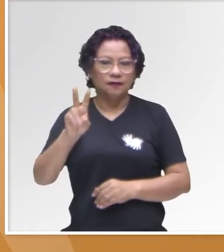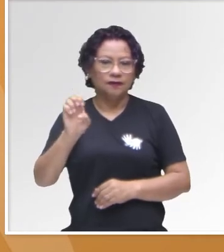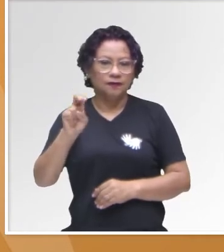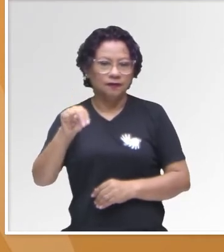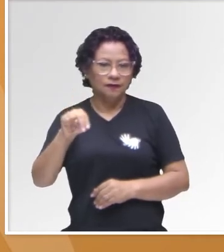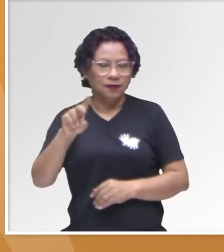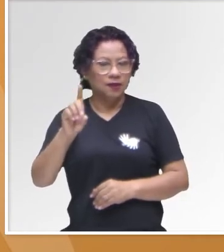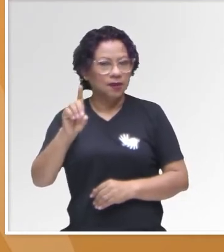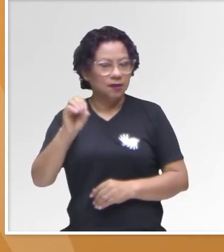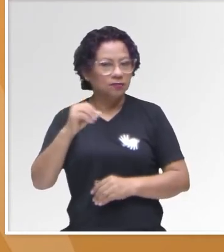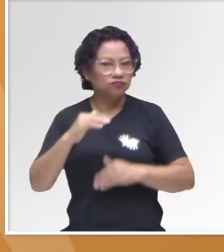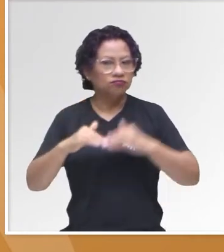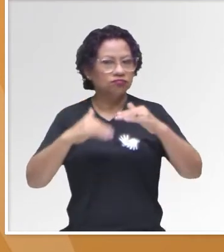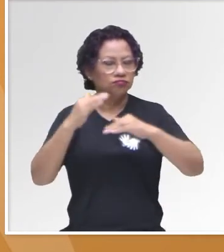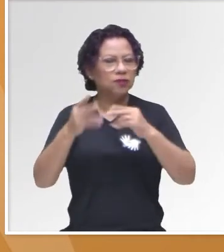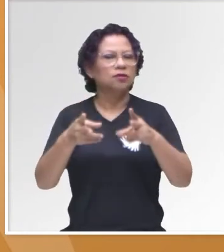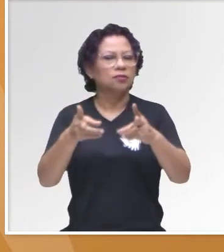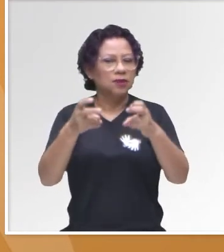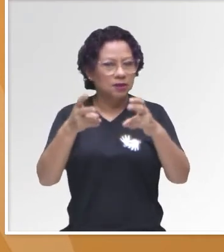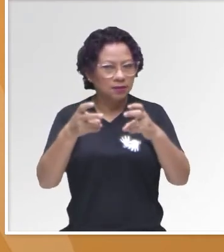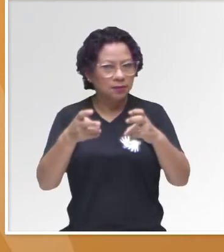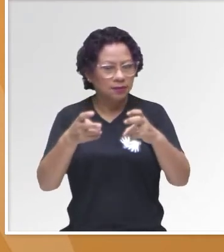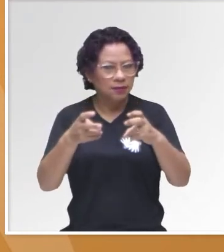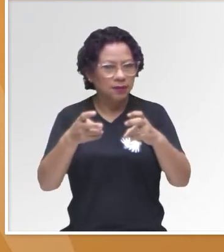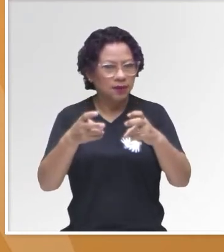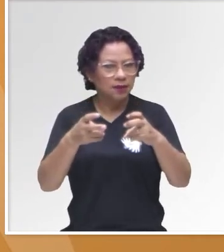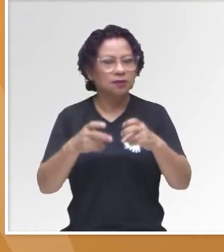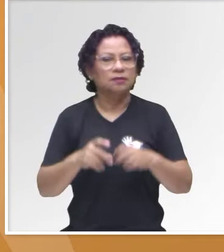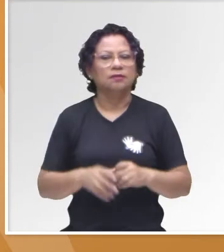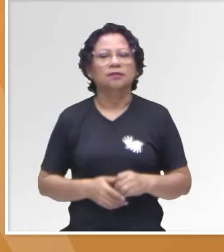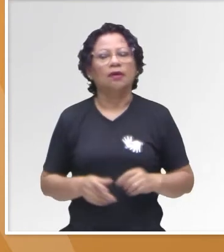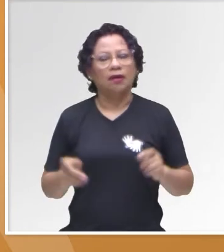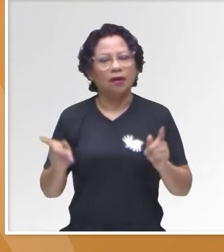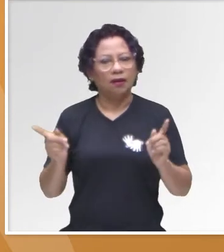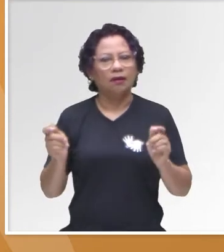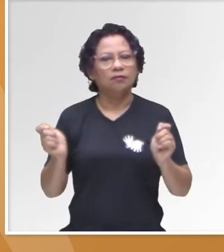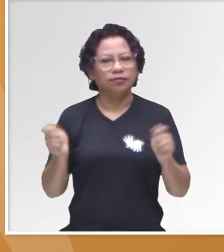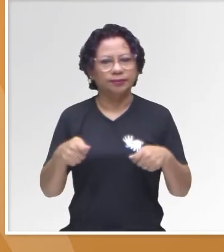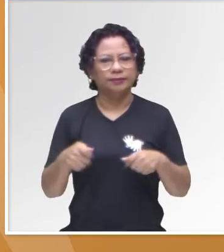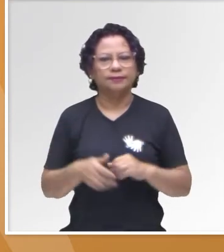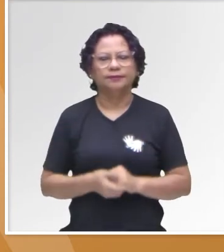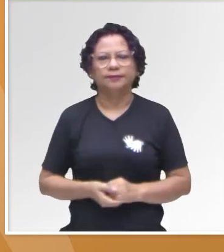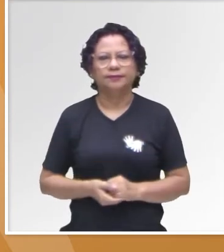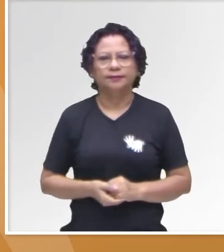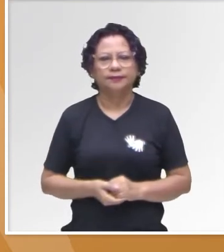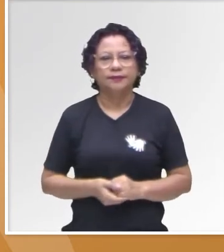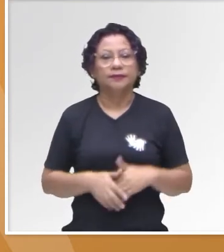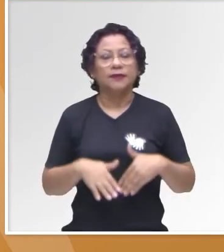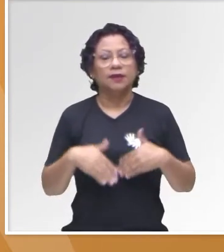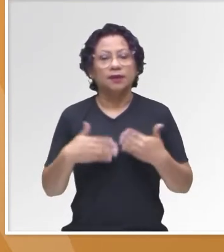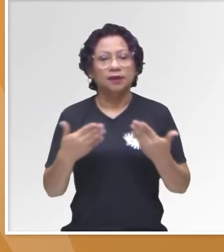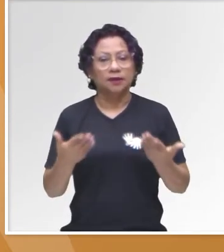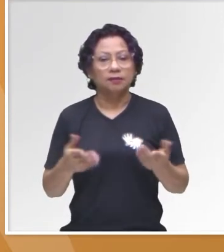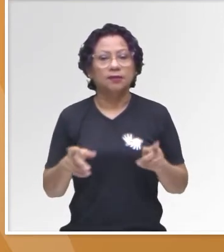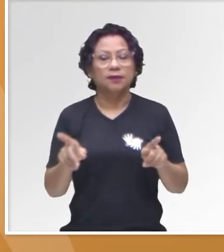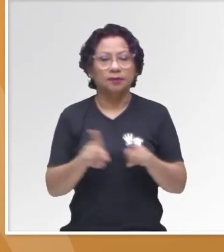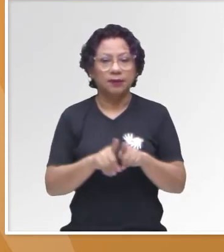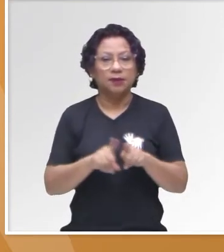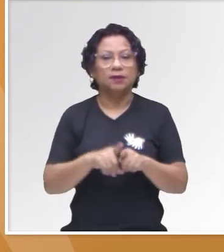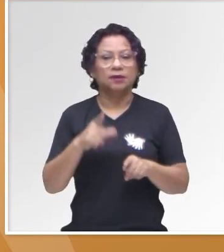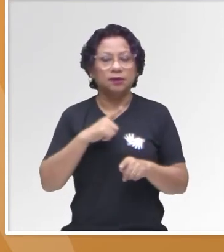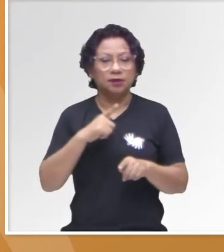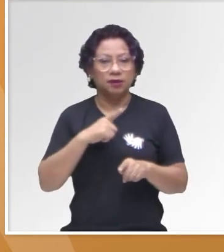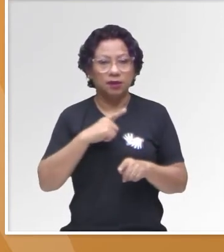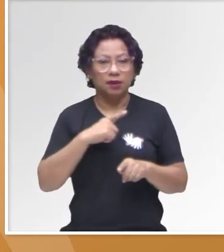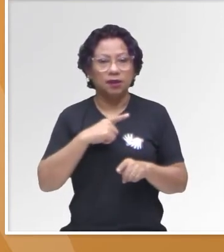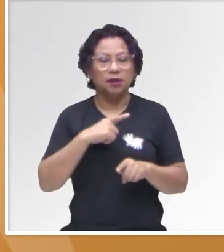são as capitais, né, desses países aí mais desenvolvidos aqui da América do Sul. Aí temos algumas outras características dos